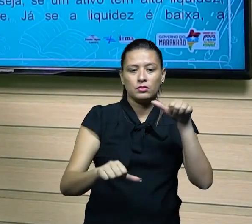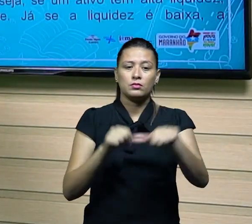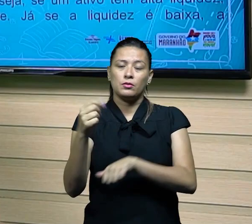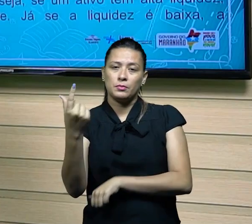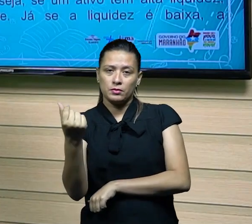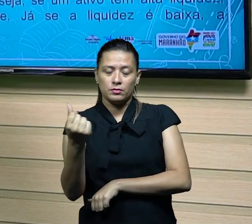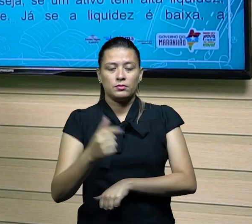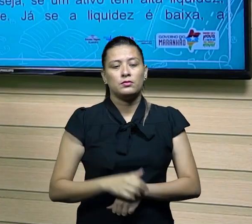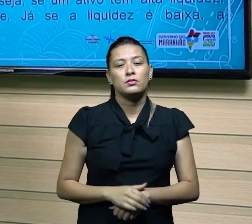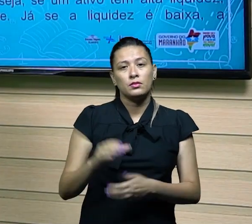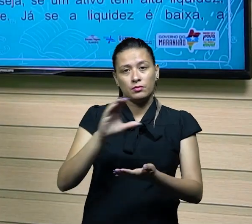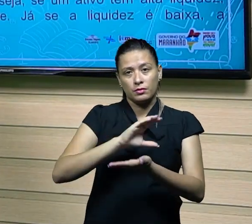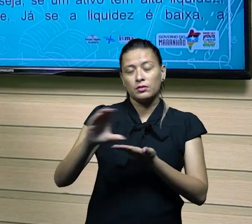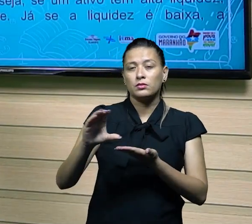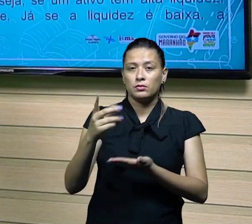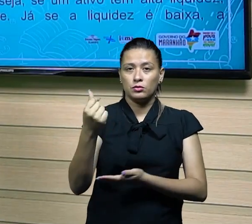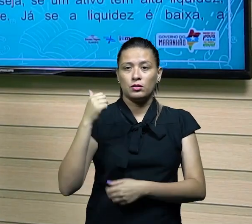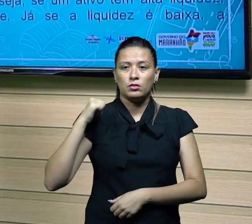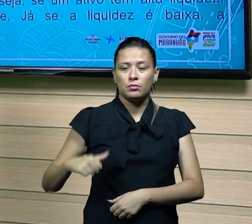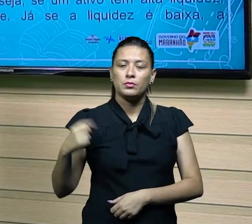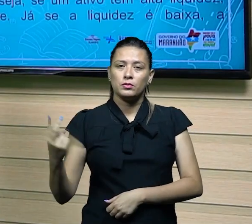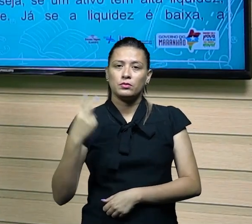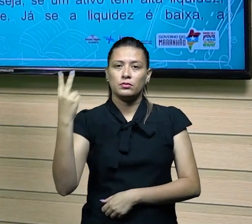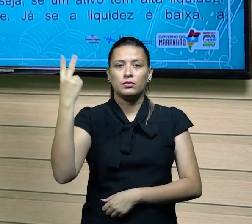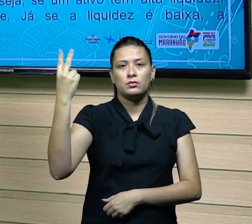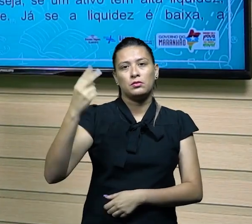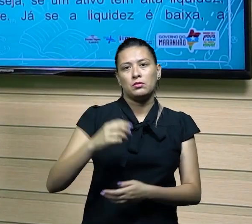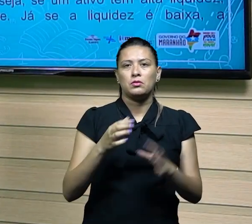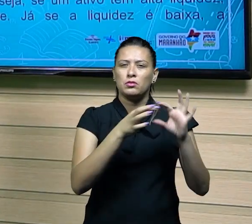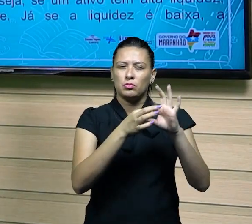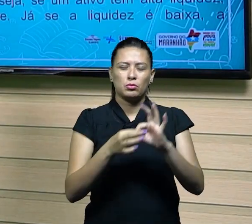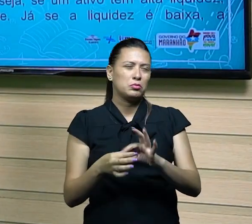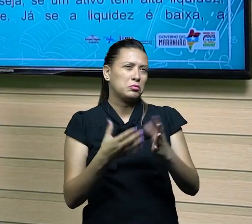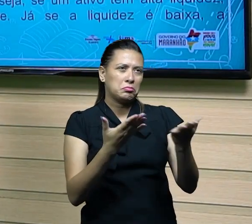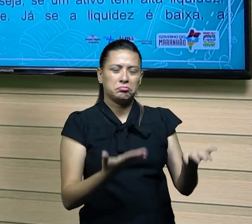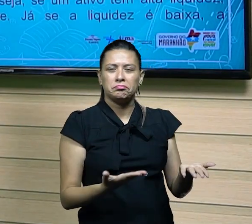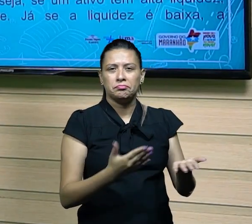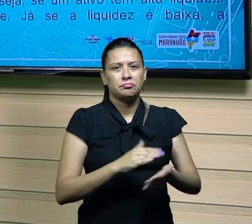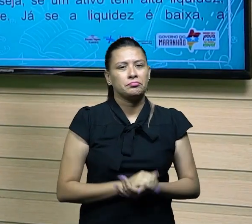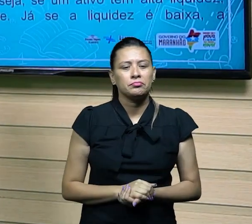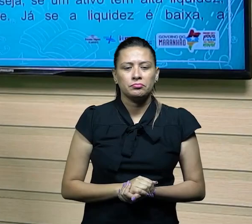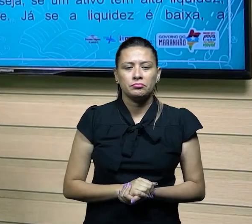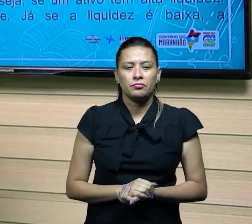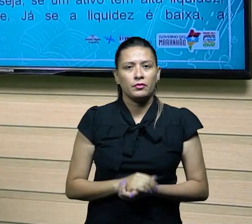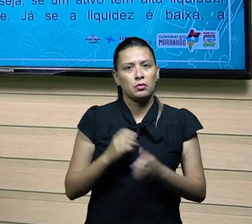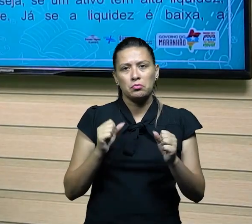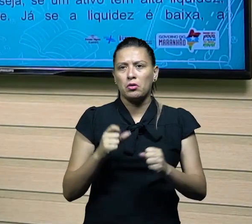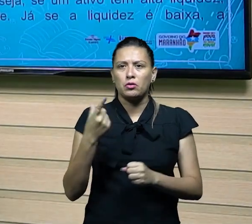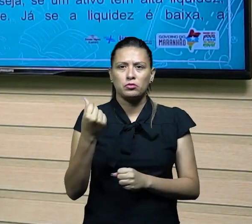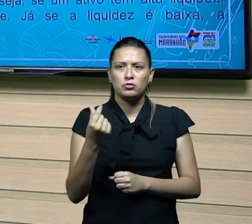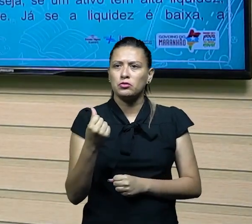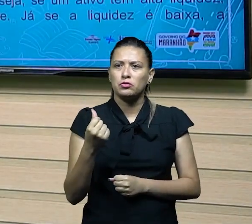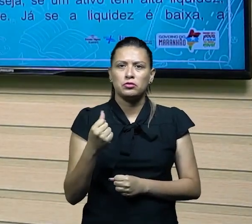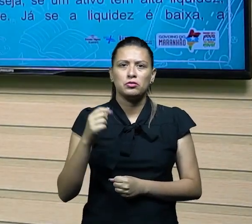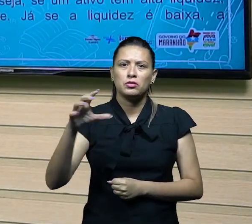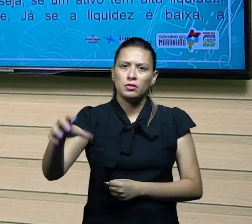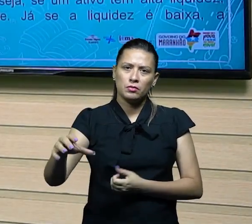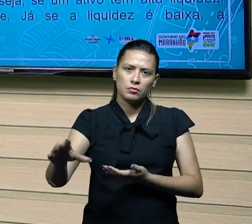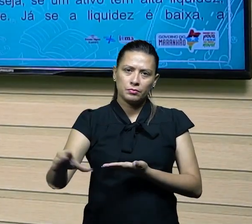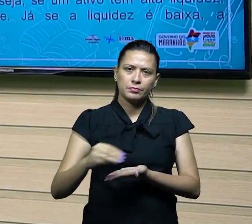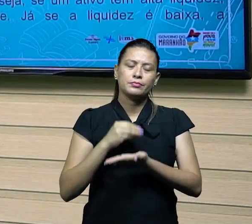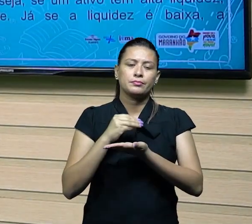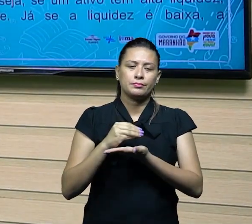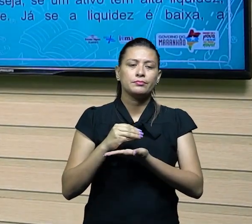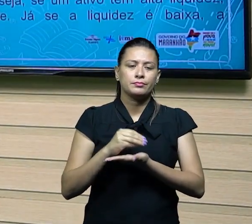acordo com o meu gosto. E isso é chamado de liquidez. Eu posso fazer movimentação do meu dinheiro no momento que eu quiser. Então é bem fácil de fazer essa movimentação. Eu